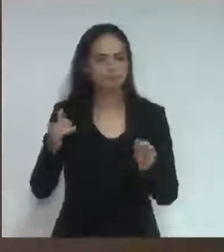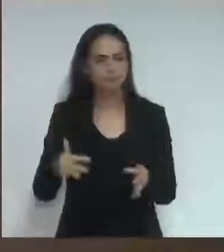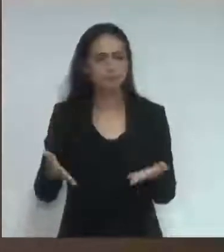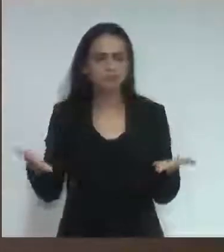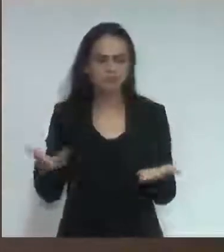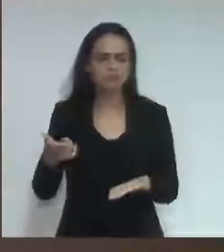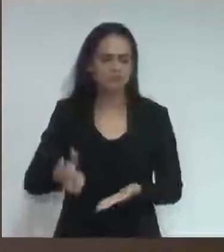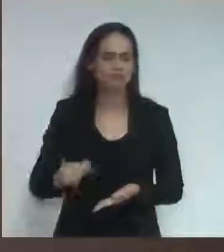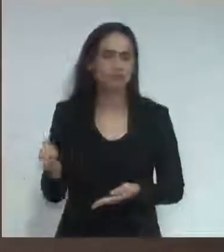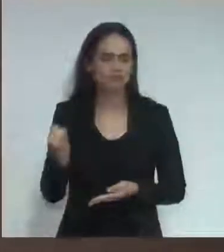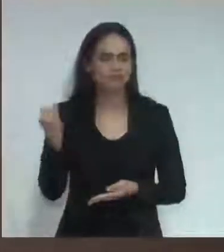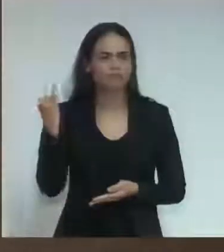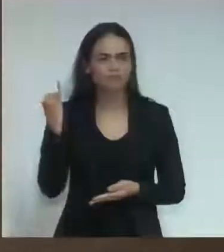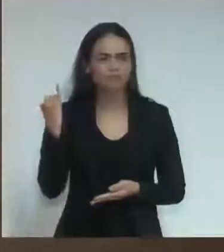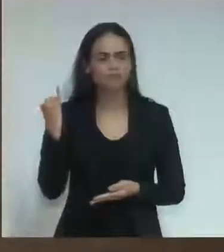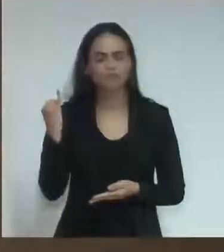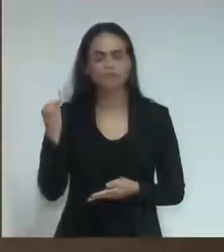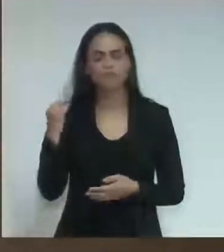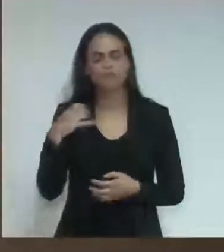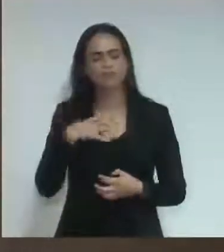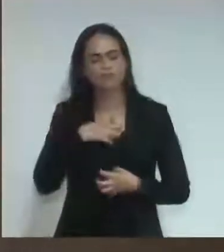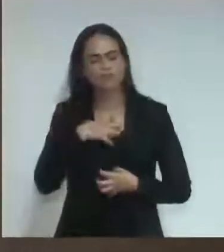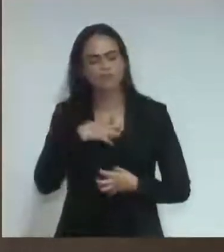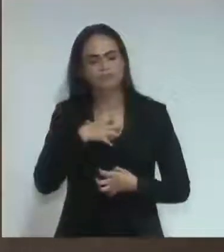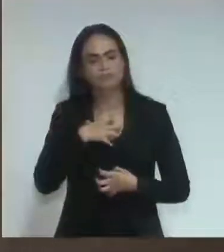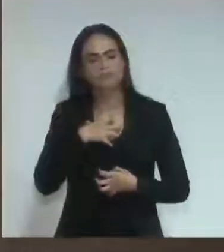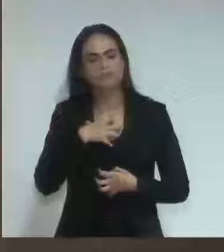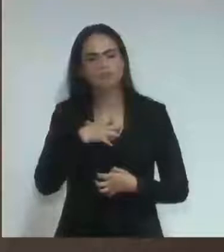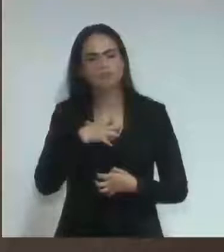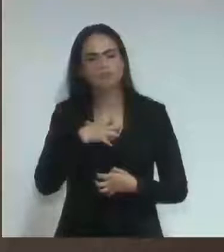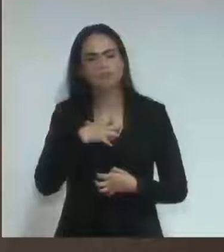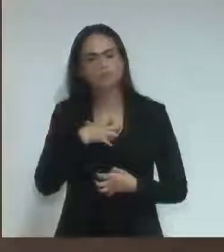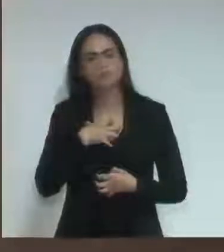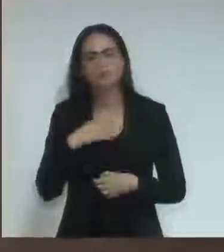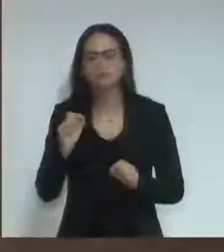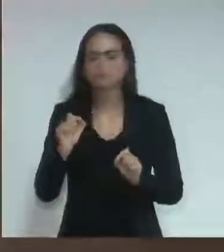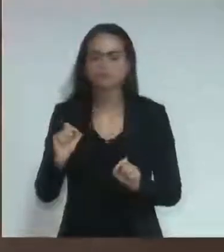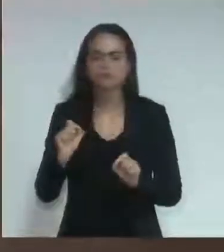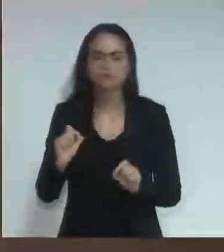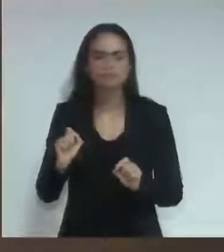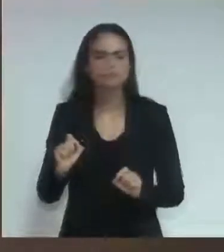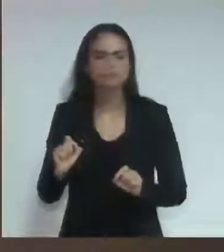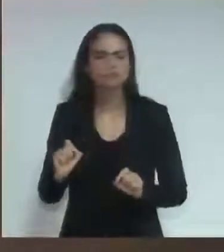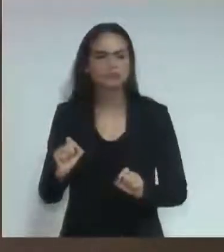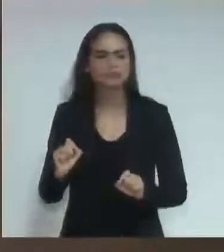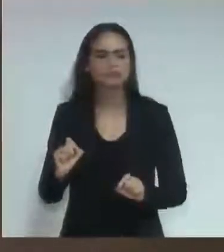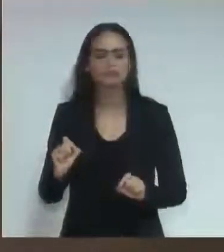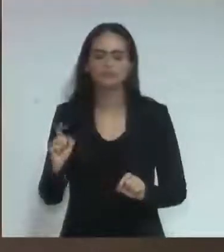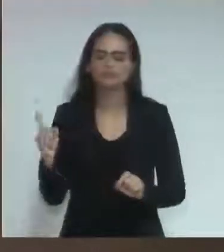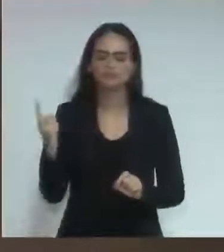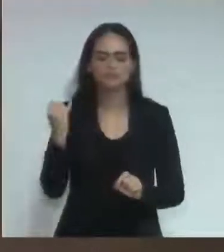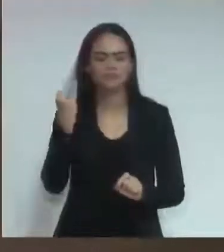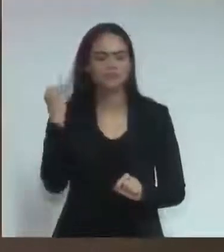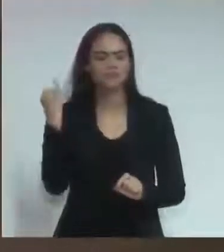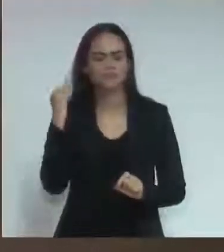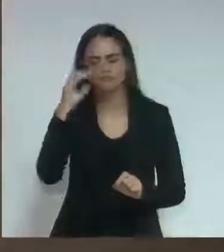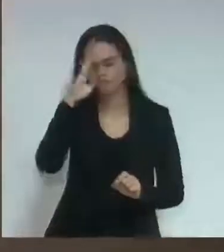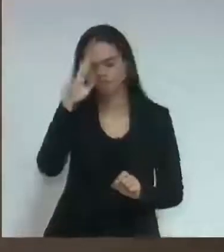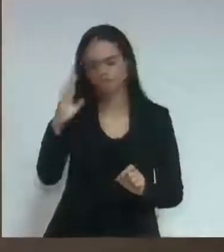sempre se posicionar, que é em relação ao valor intrínseco da democracia,